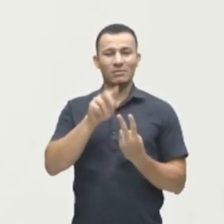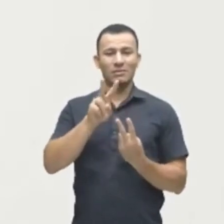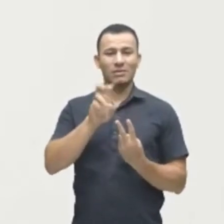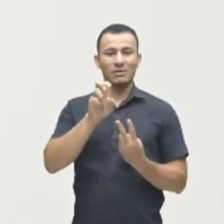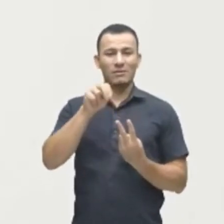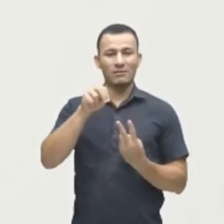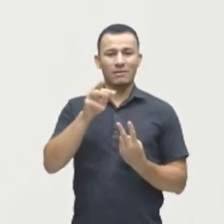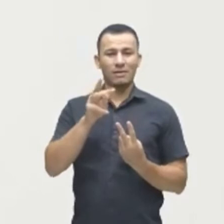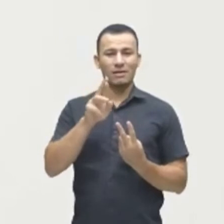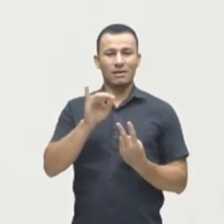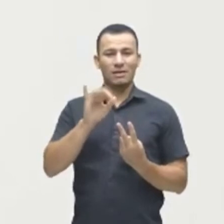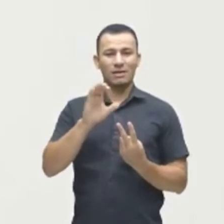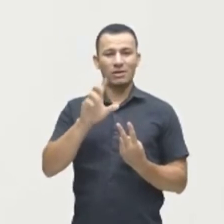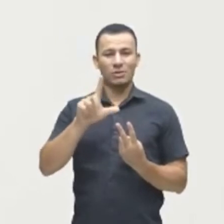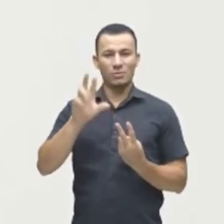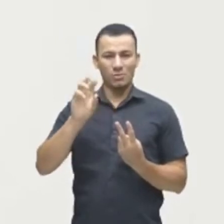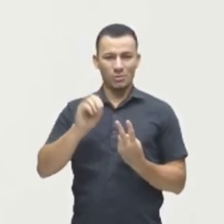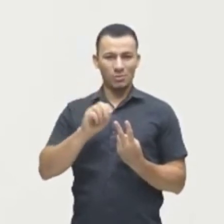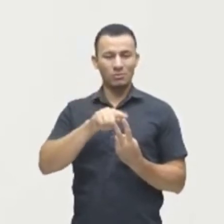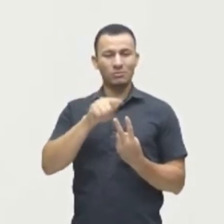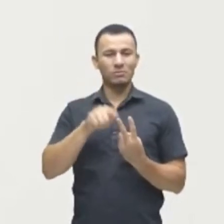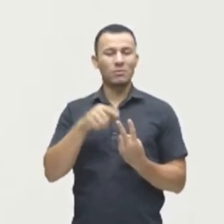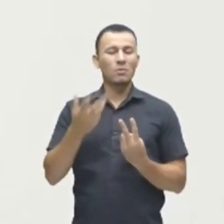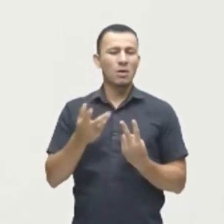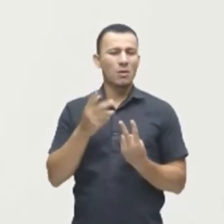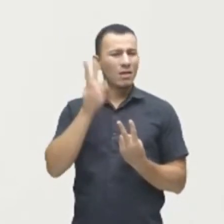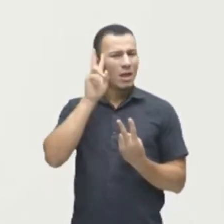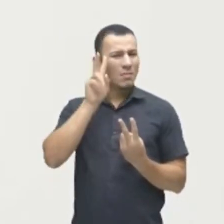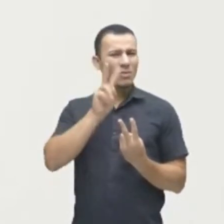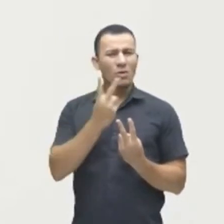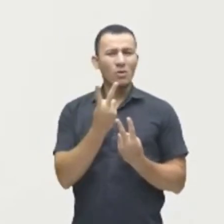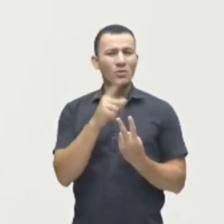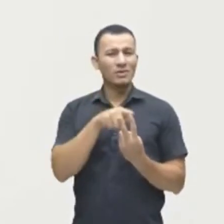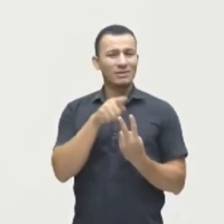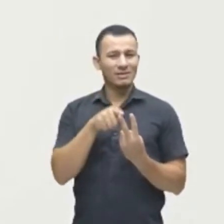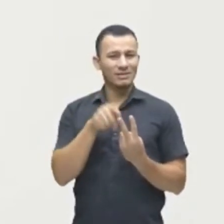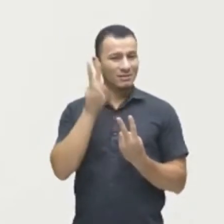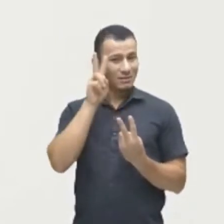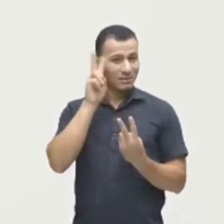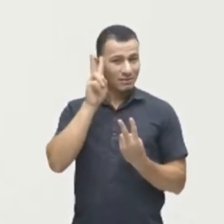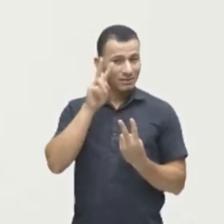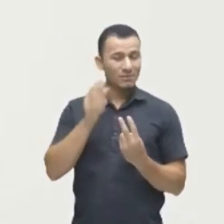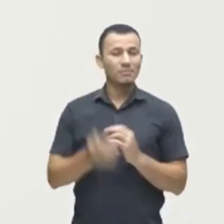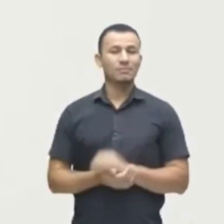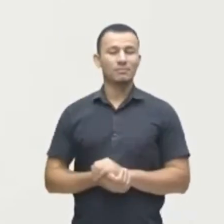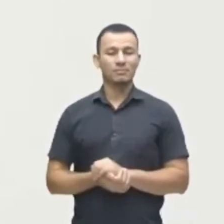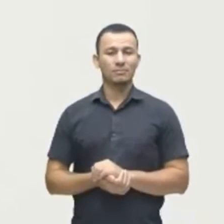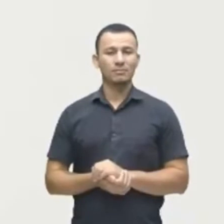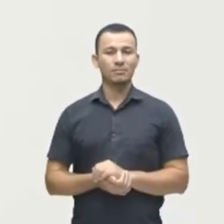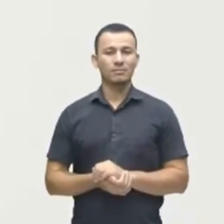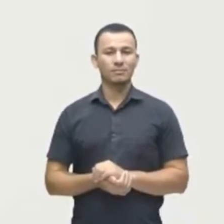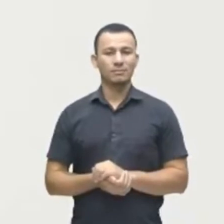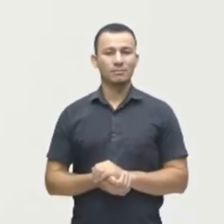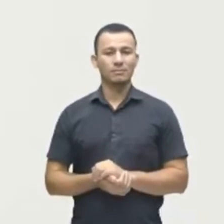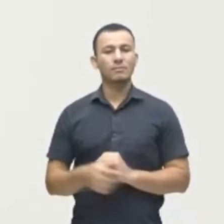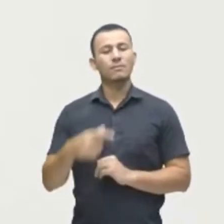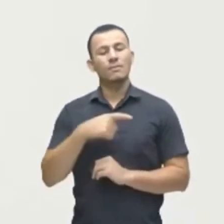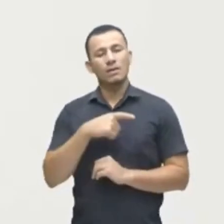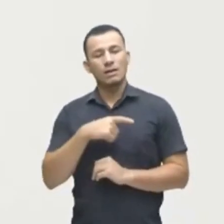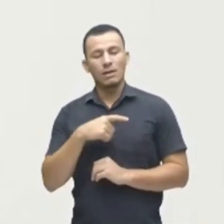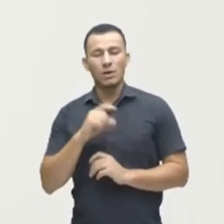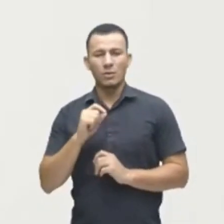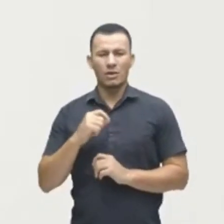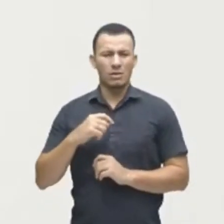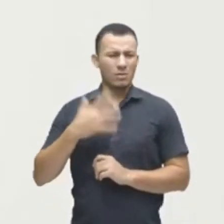conversamos? Qual é o grupo que apresenta apenas duas cavidades? Aí, eu coloquei aqui para vocês, e eu